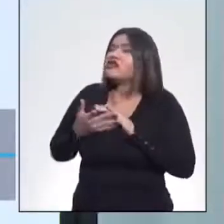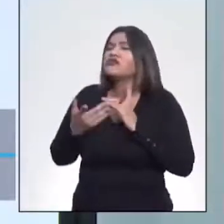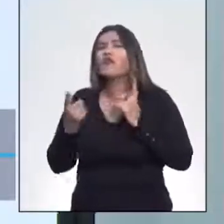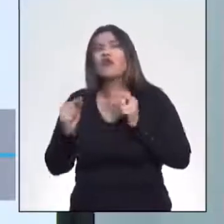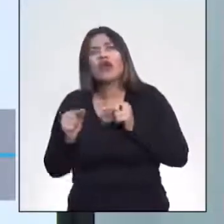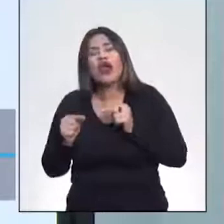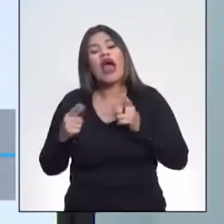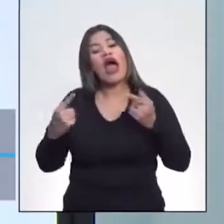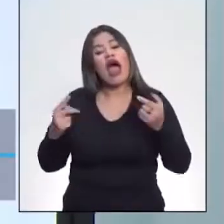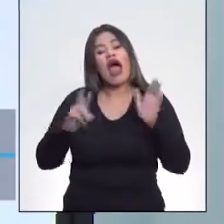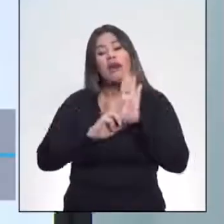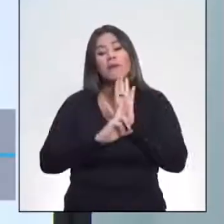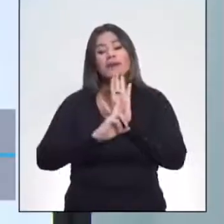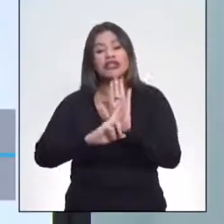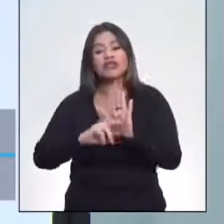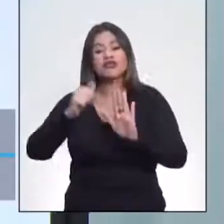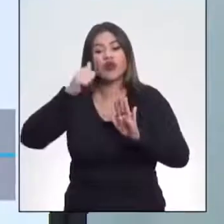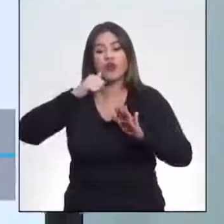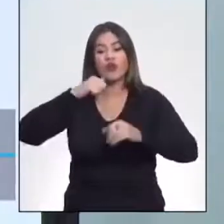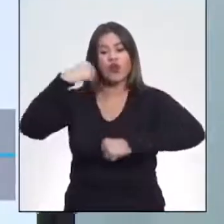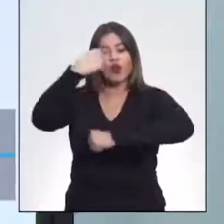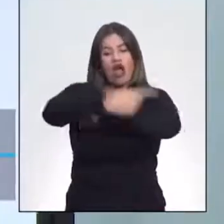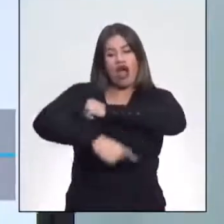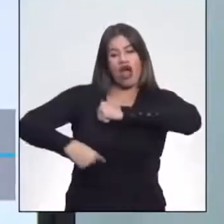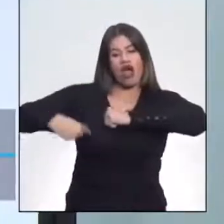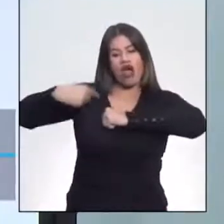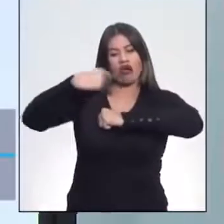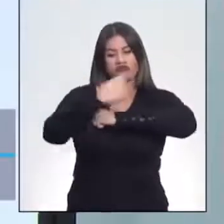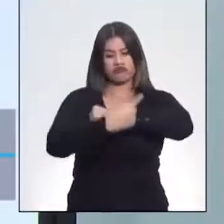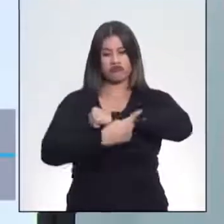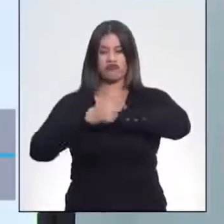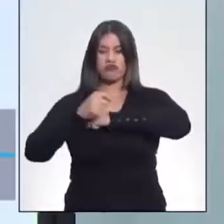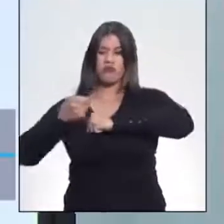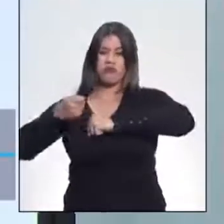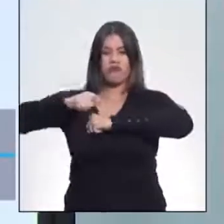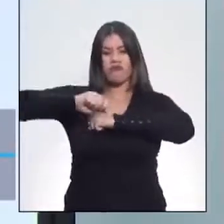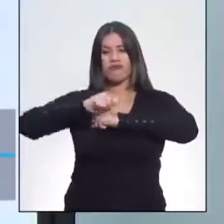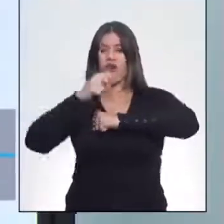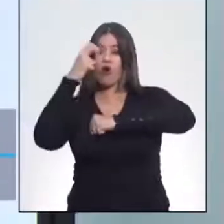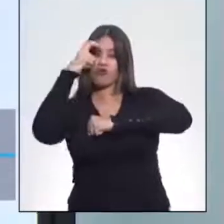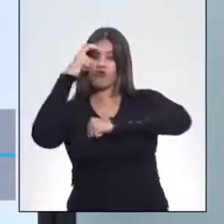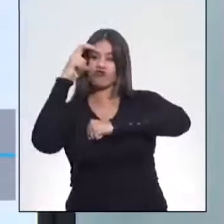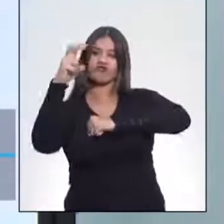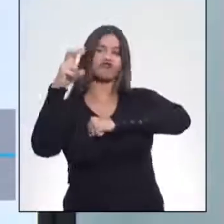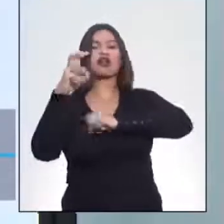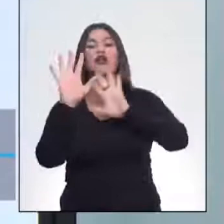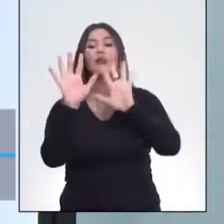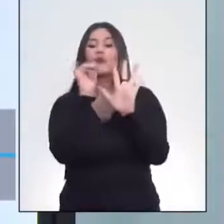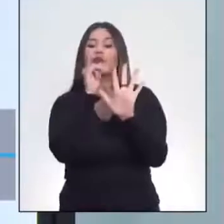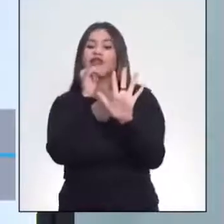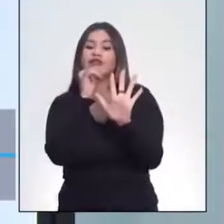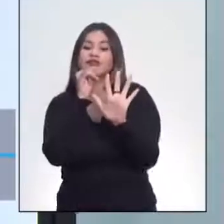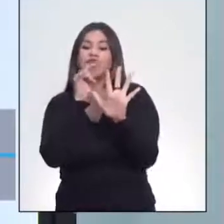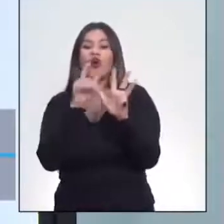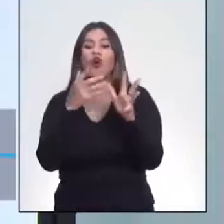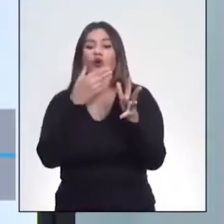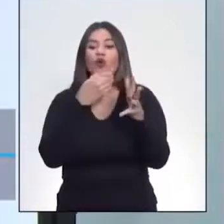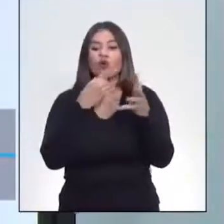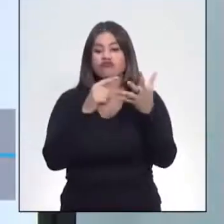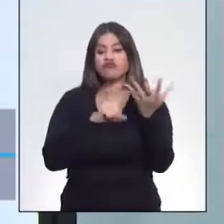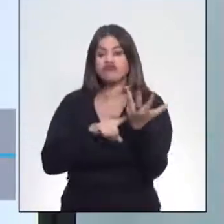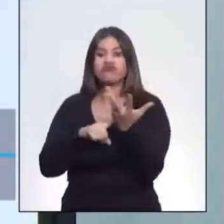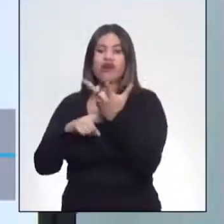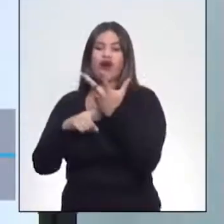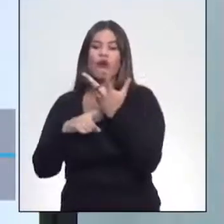representação de uma guerreira vocês sabem que a arte ela imita a vida né então quando artista ele faz uma obra ele tem uma